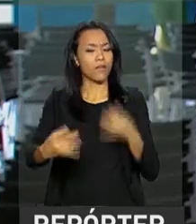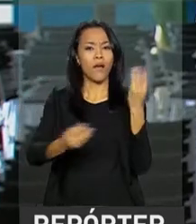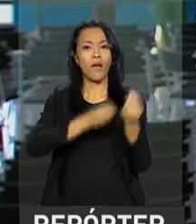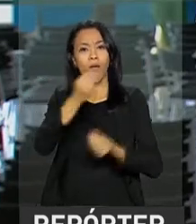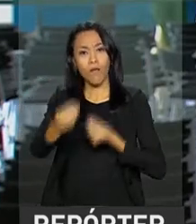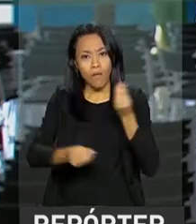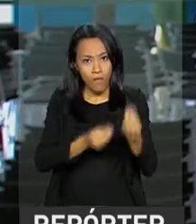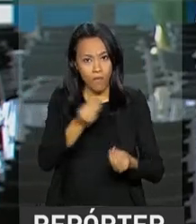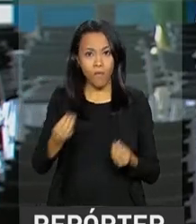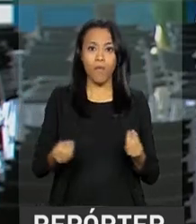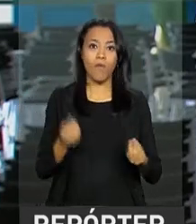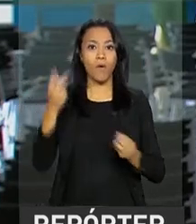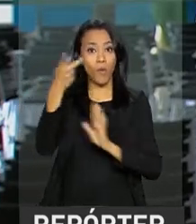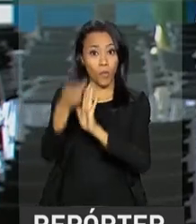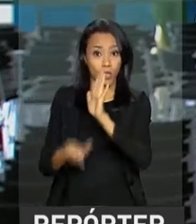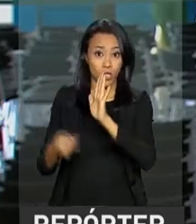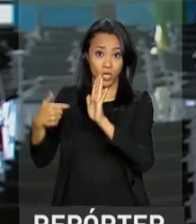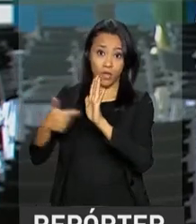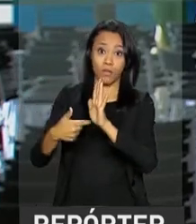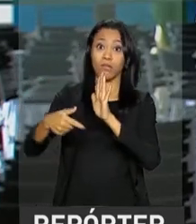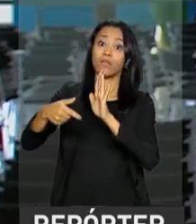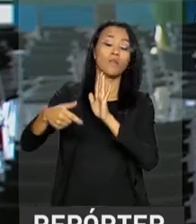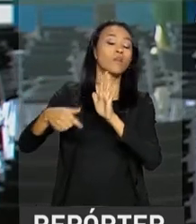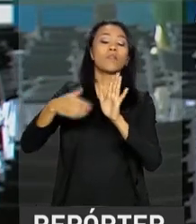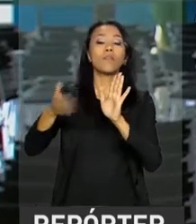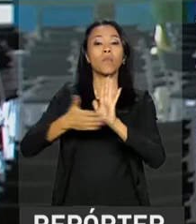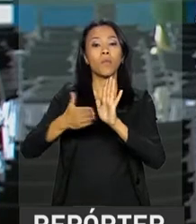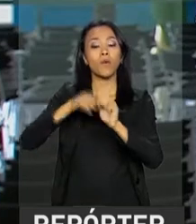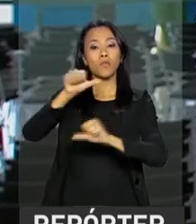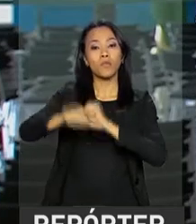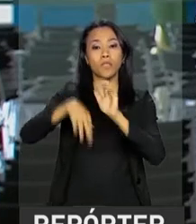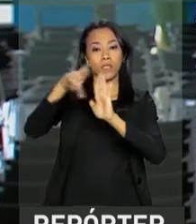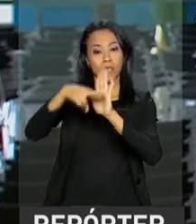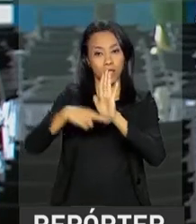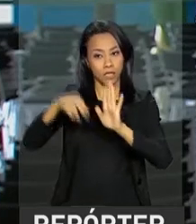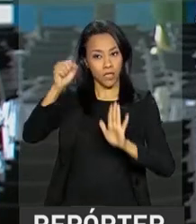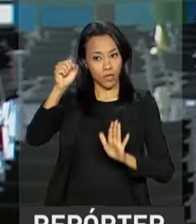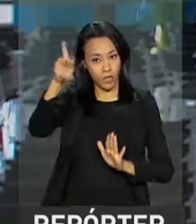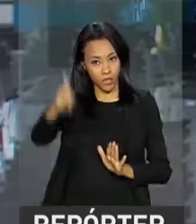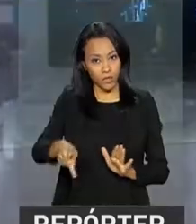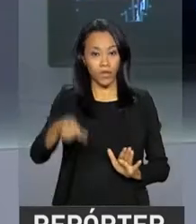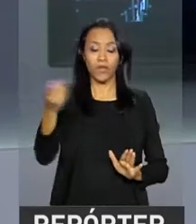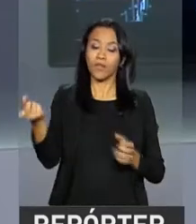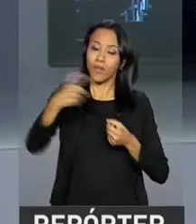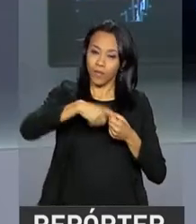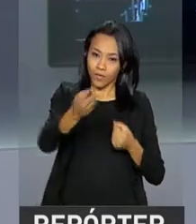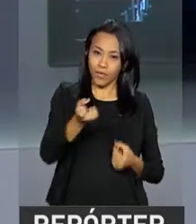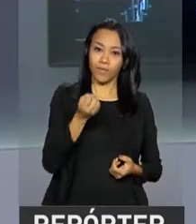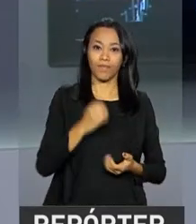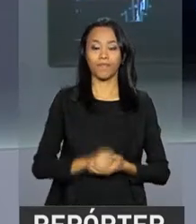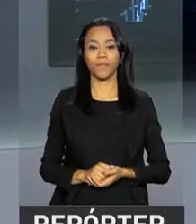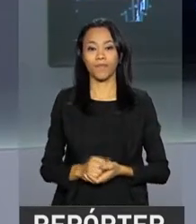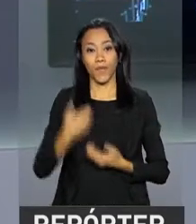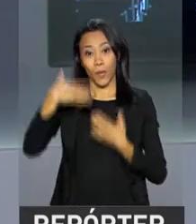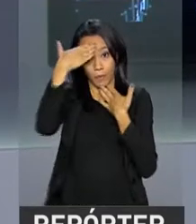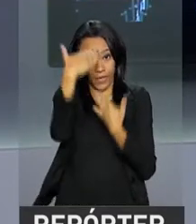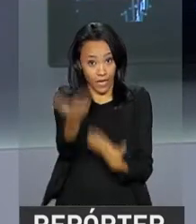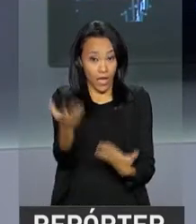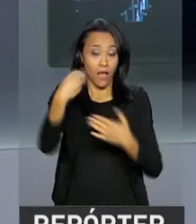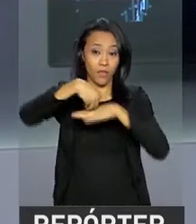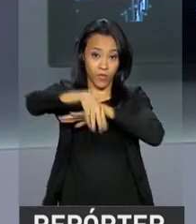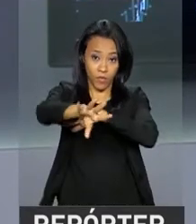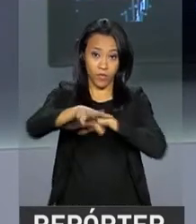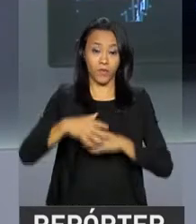do projeto da reforma da previdência na câmara dos deputados eu volto com você e thaissa muito obrigada nem pelas suas